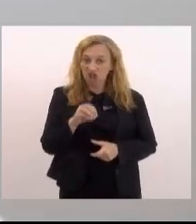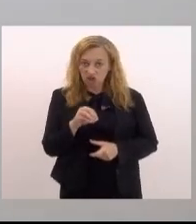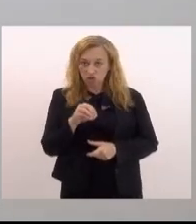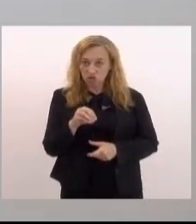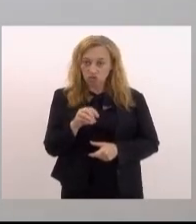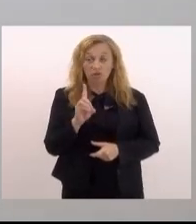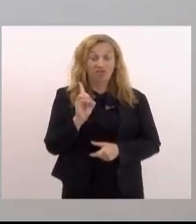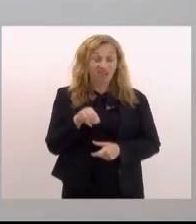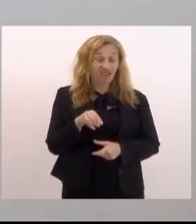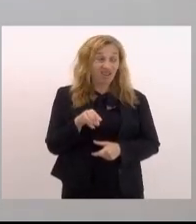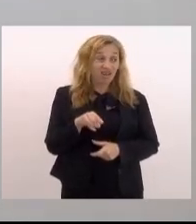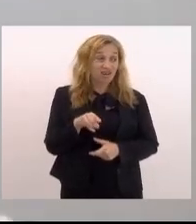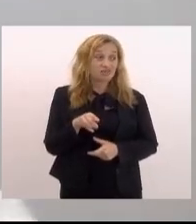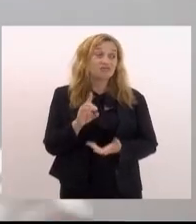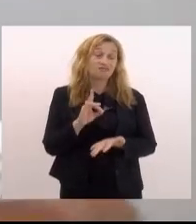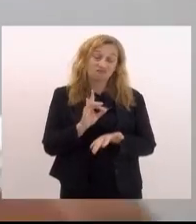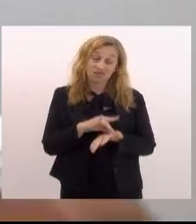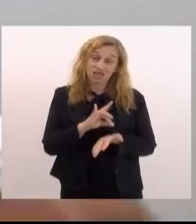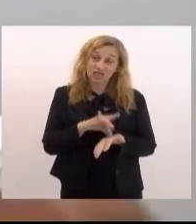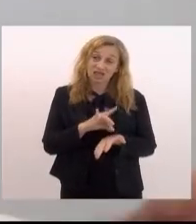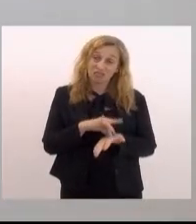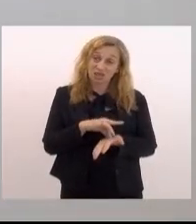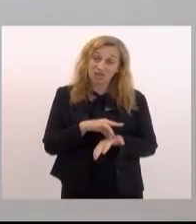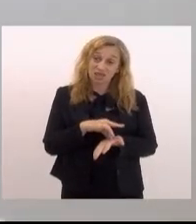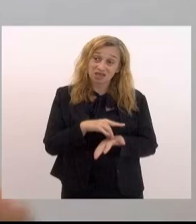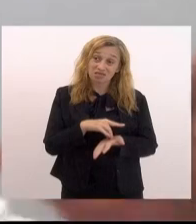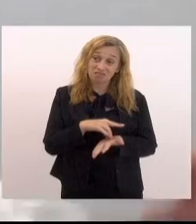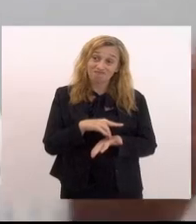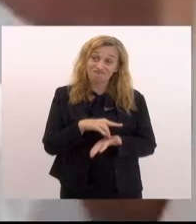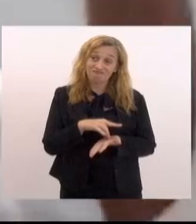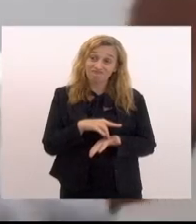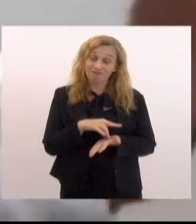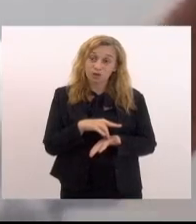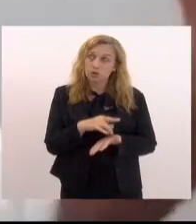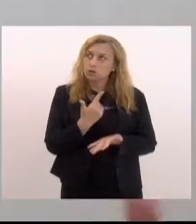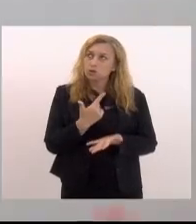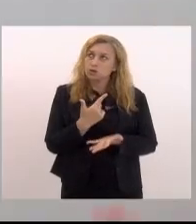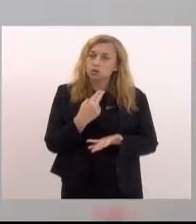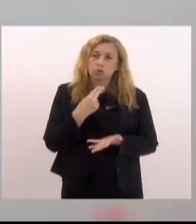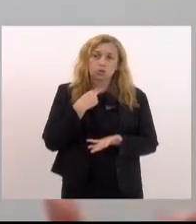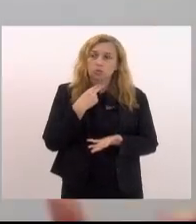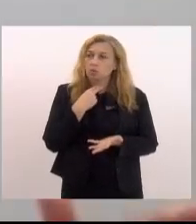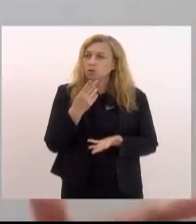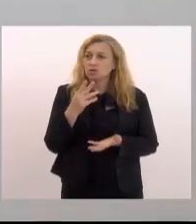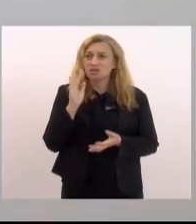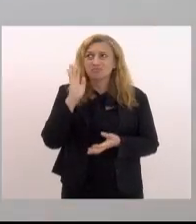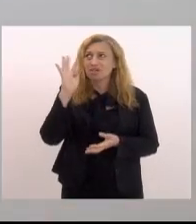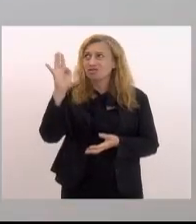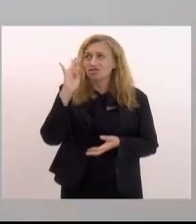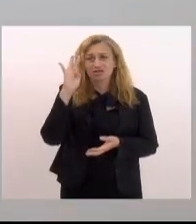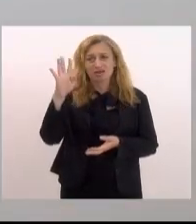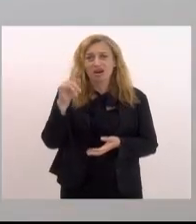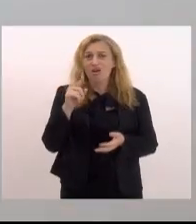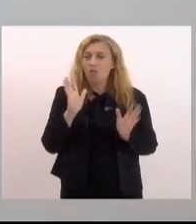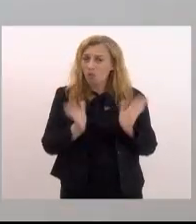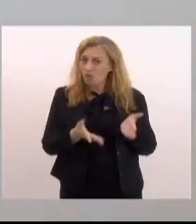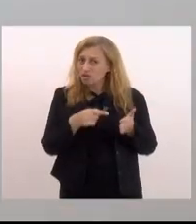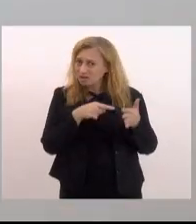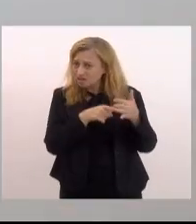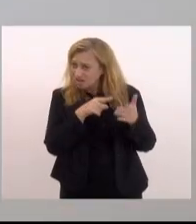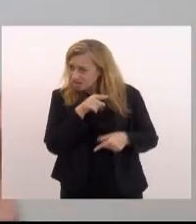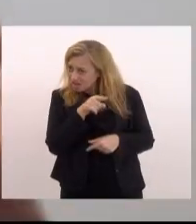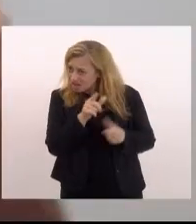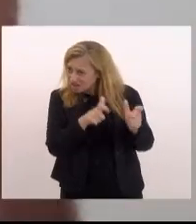uma coisa realmente assim que ninguém pode imaginar. Aquilo dali hoje,